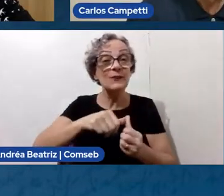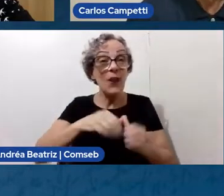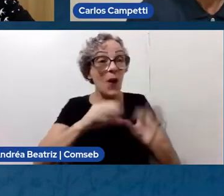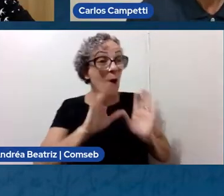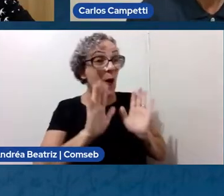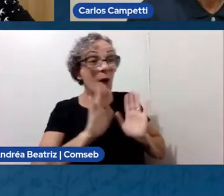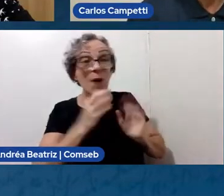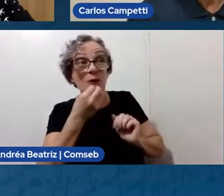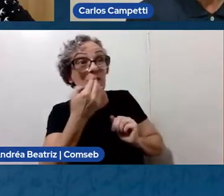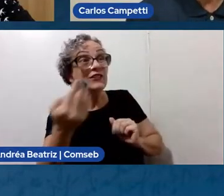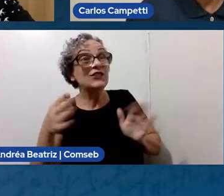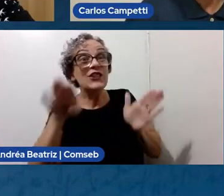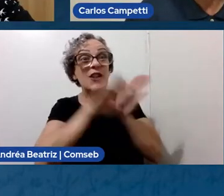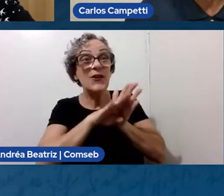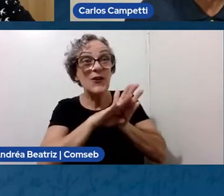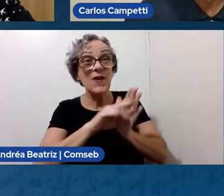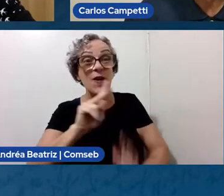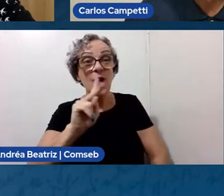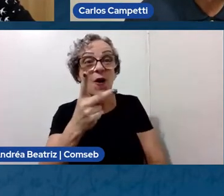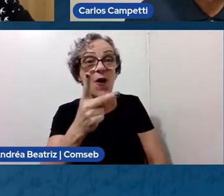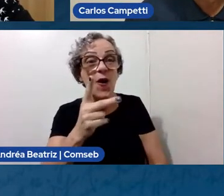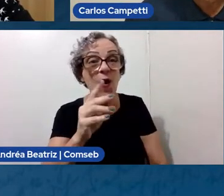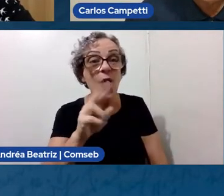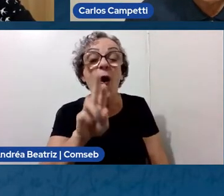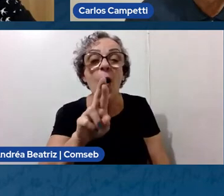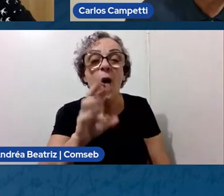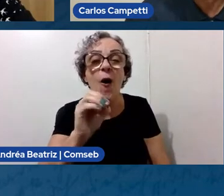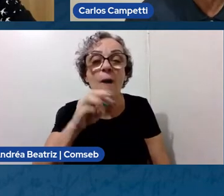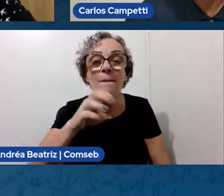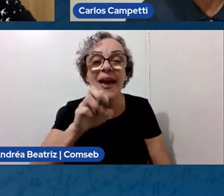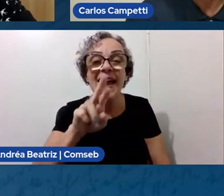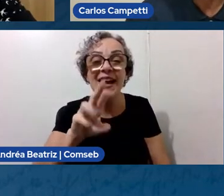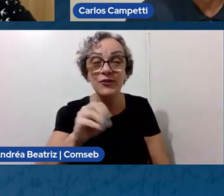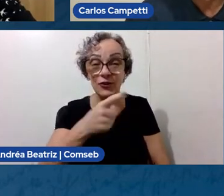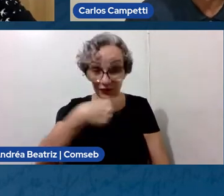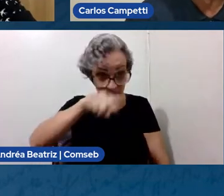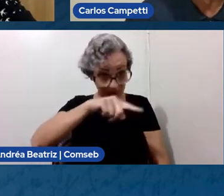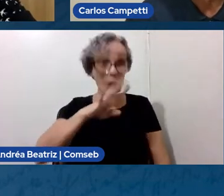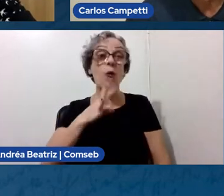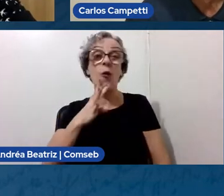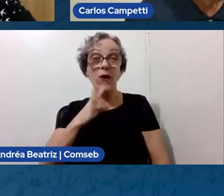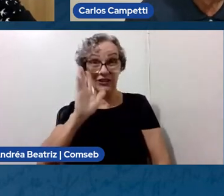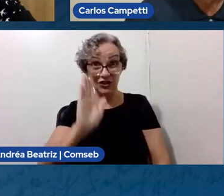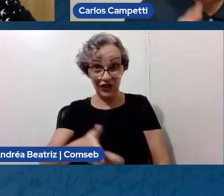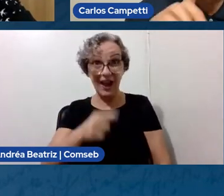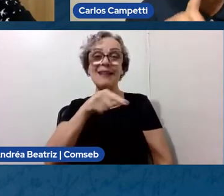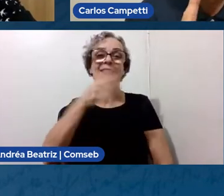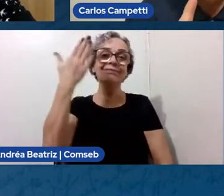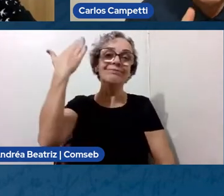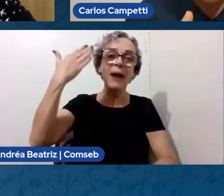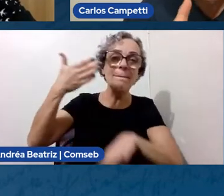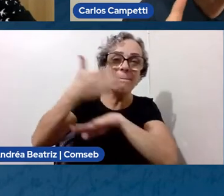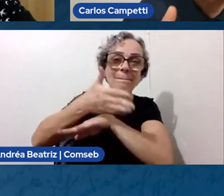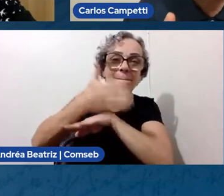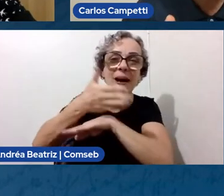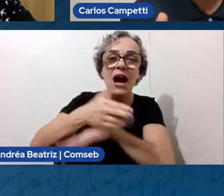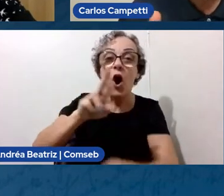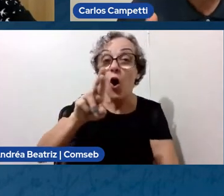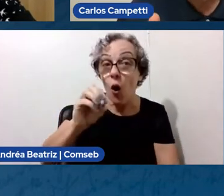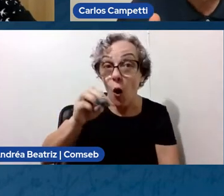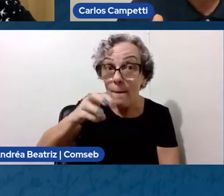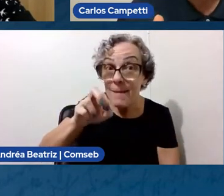Romero. Deixa eu apresentar o Romero para vocês, vocês já conhecem, o Romero já participou aqui conosco. Não é o Romero que